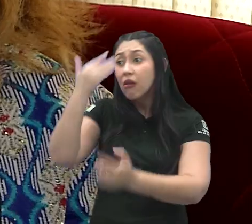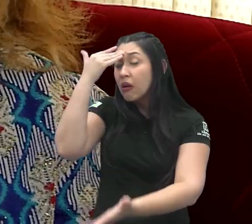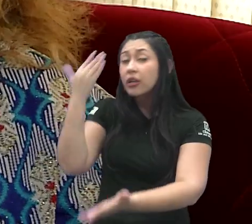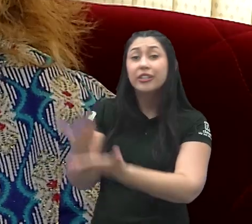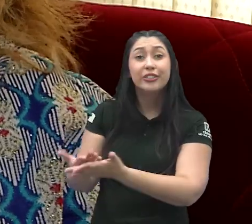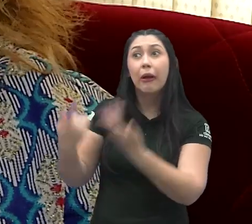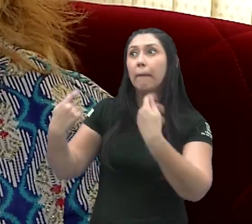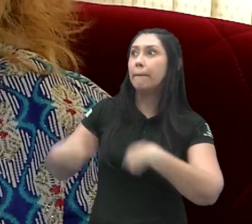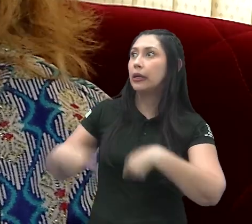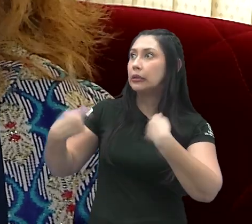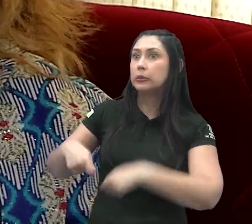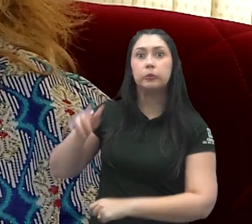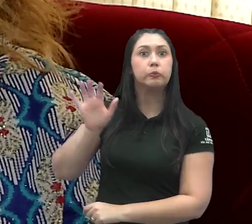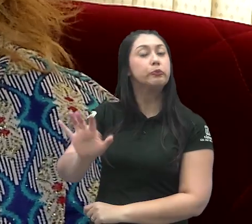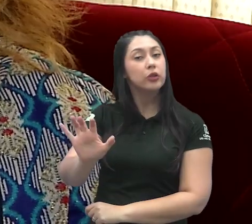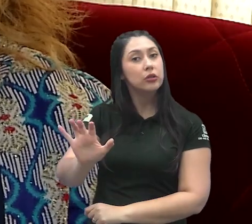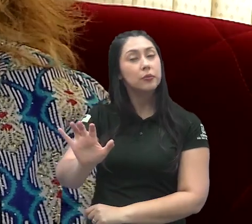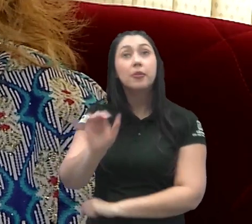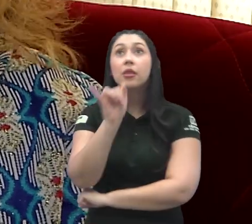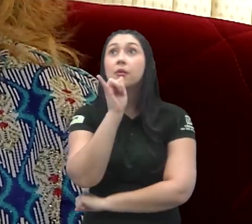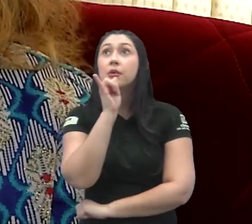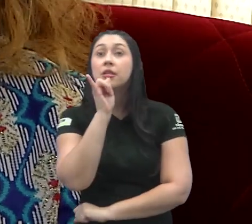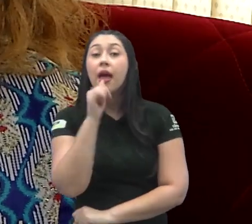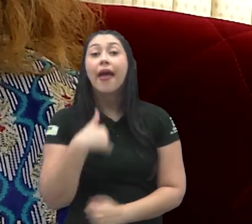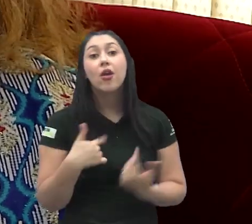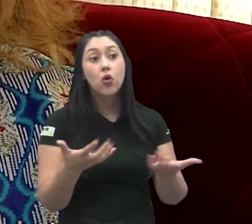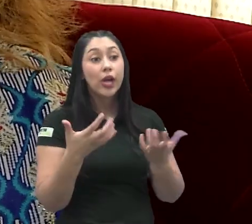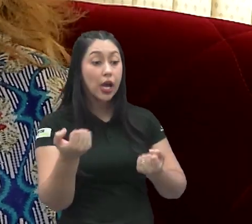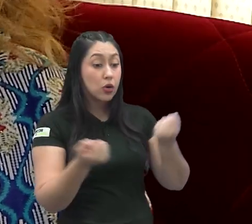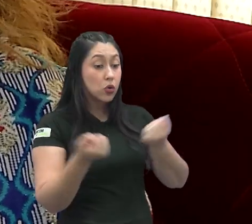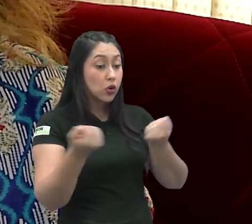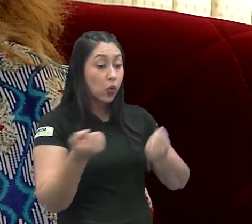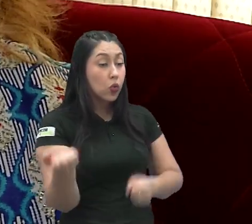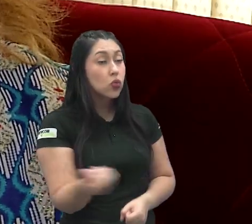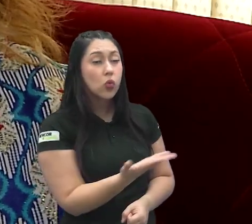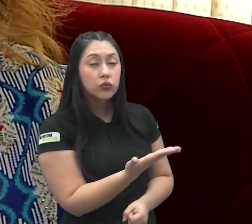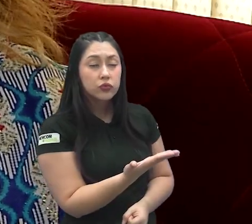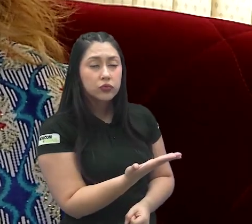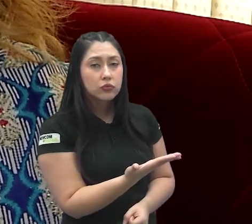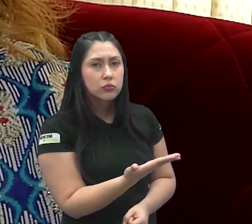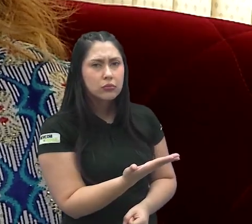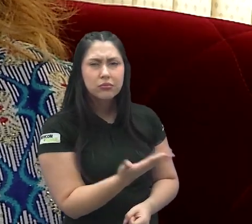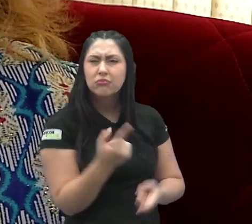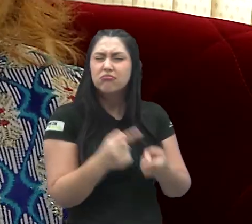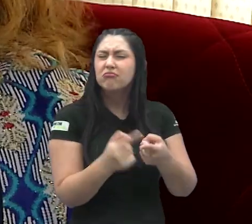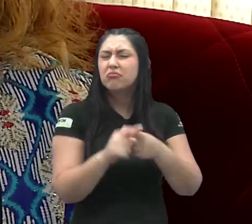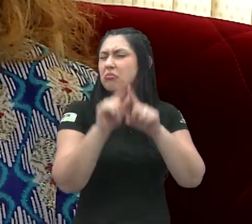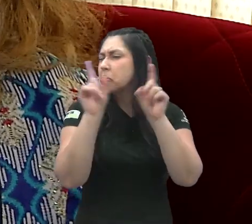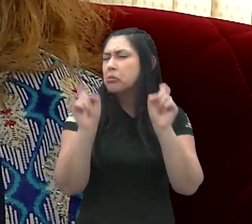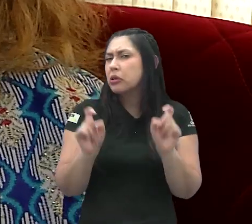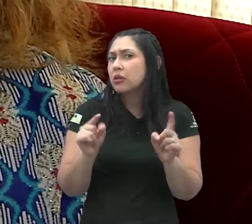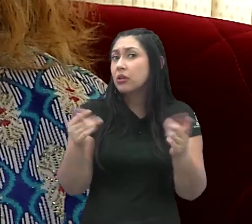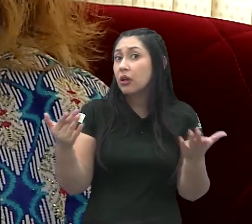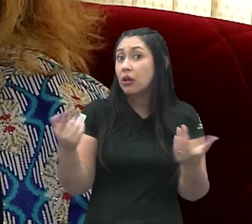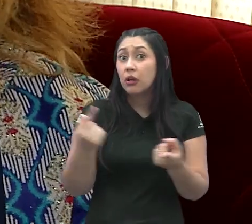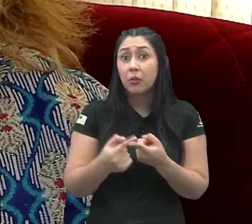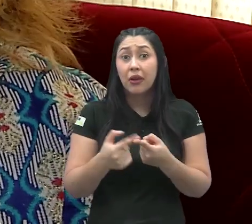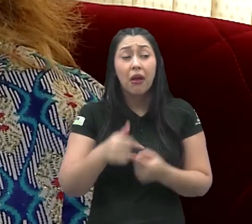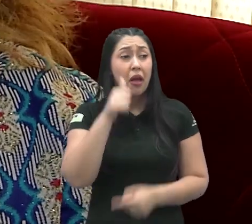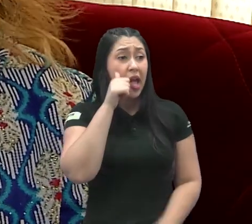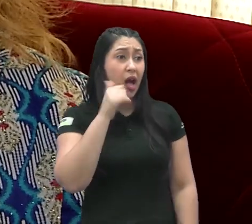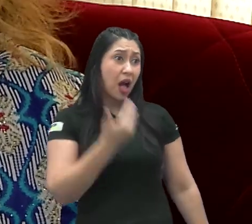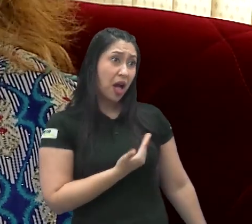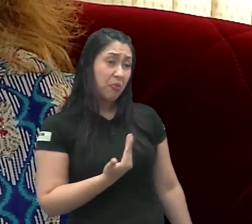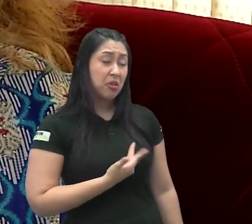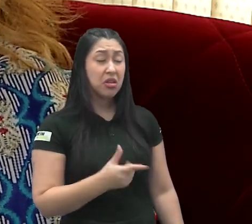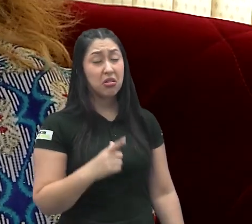eu acredito que eu preciso. Né? Por exemplo, eu quero trocar de carro. E por que eu quero trocar de carro? Porque as